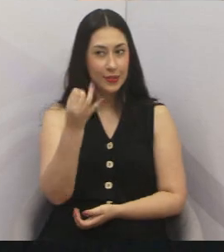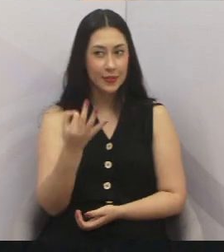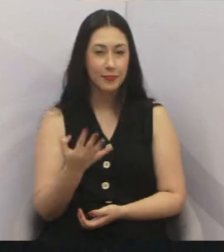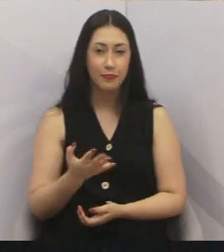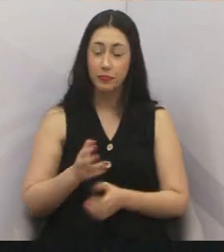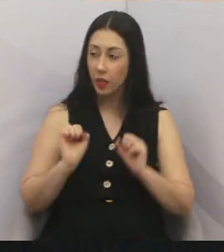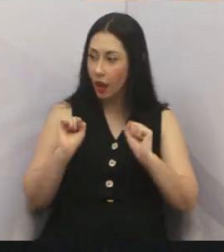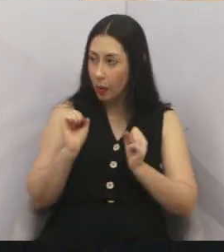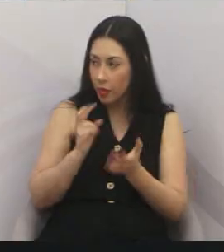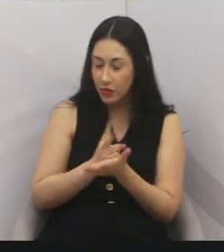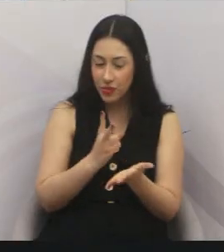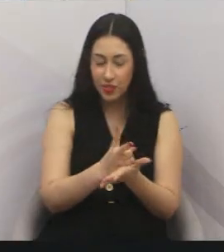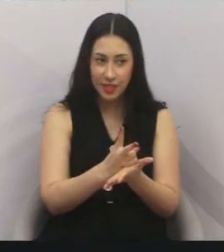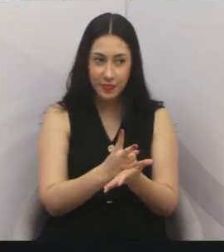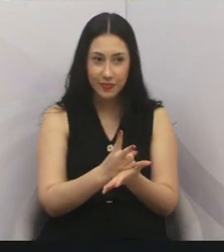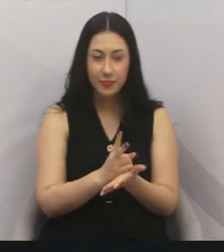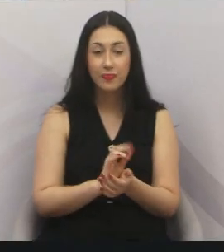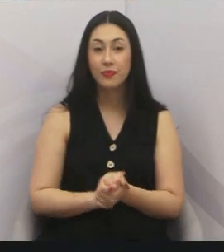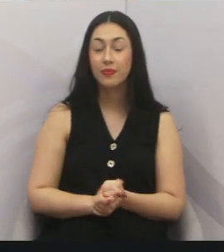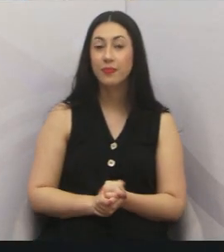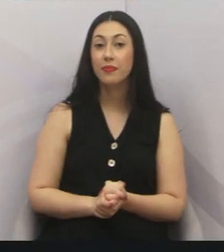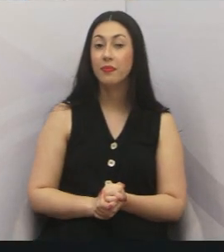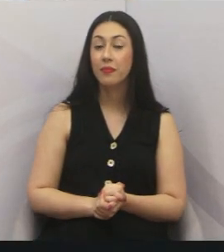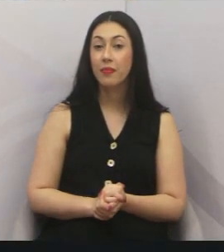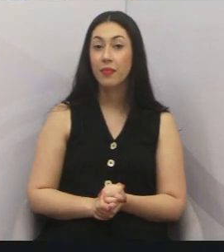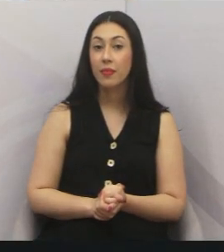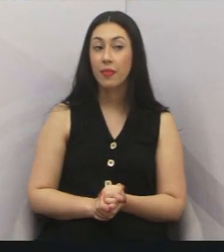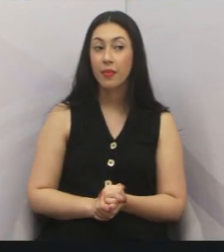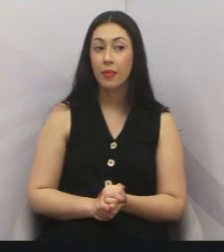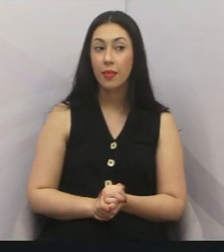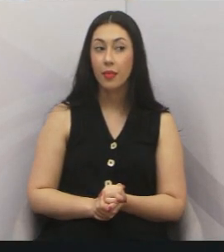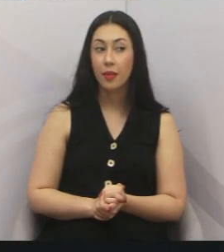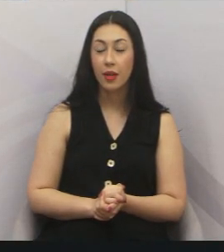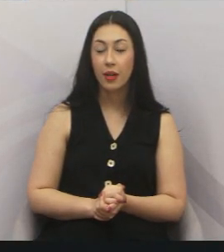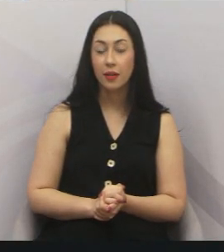Podemos continuar? Primeiro voto.